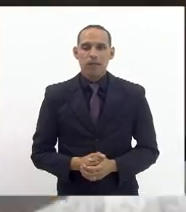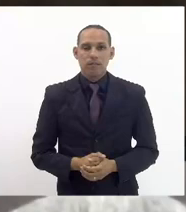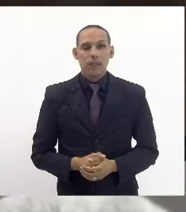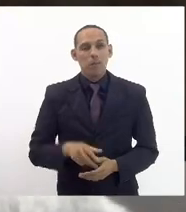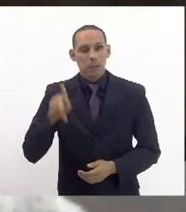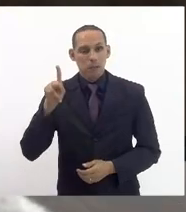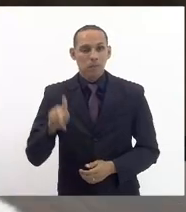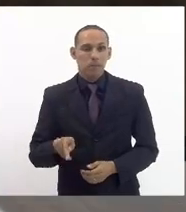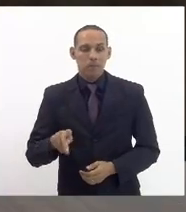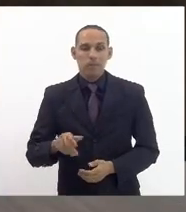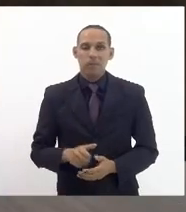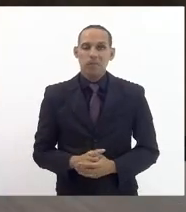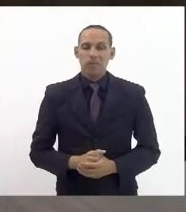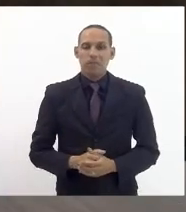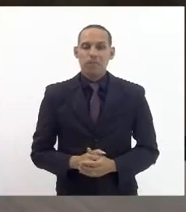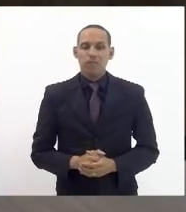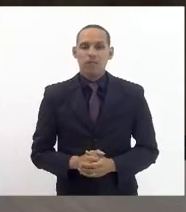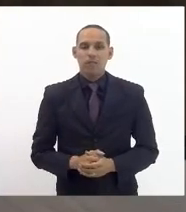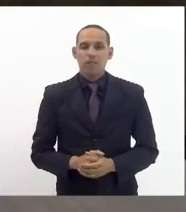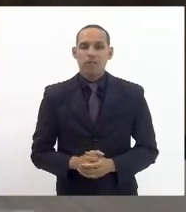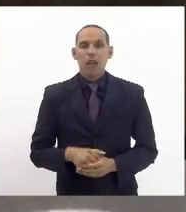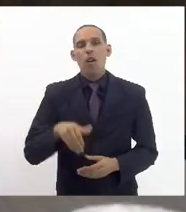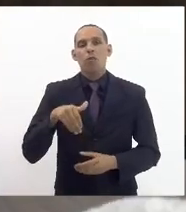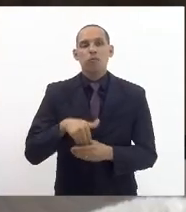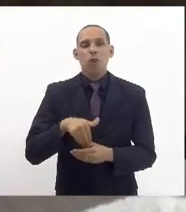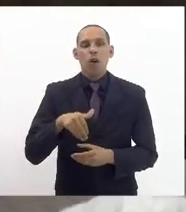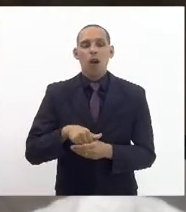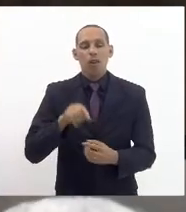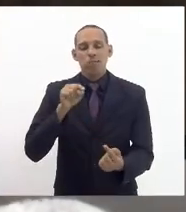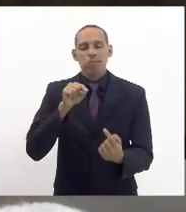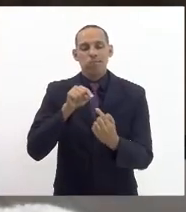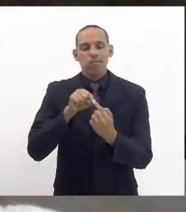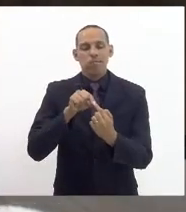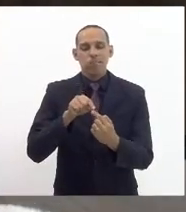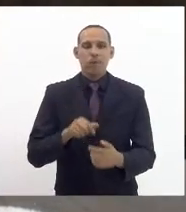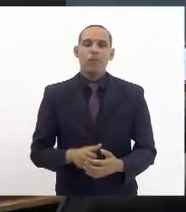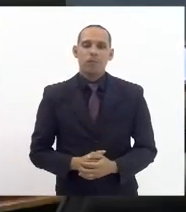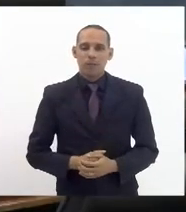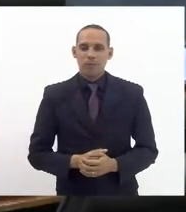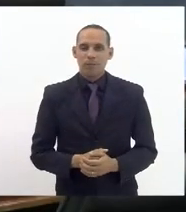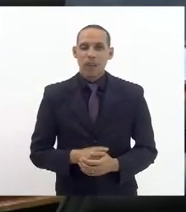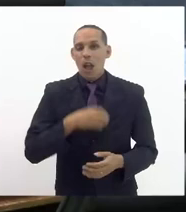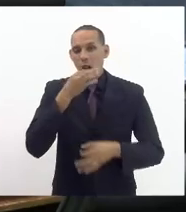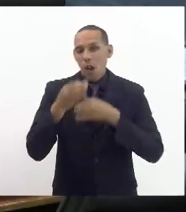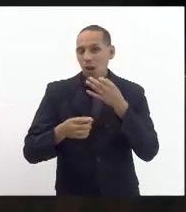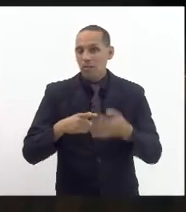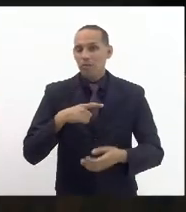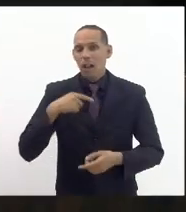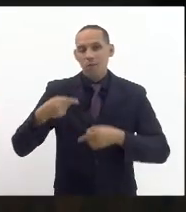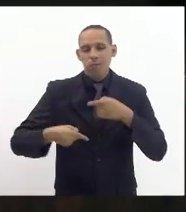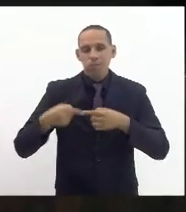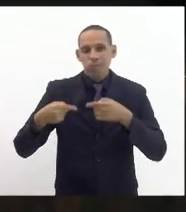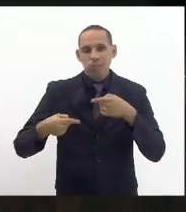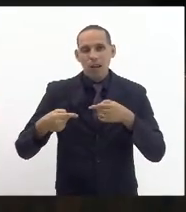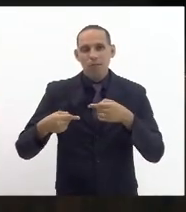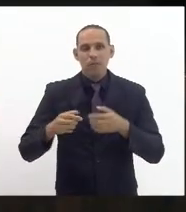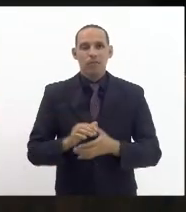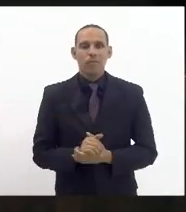Senhor presidente. Voto favorável. Os pareceres emitidos em